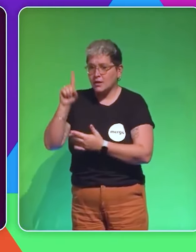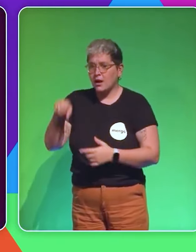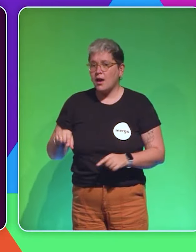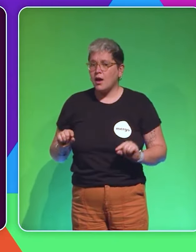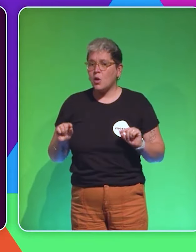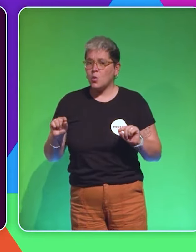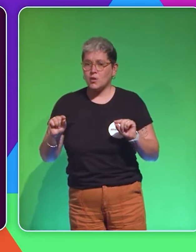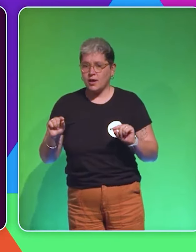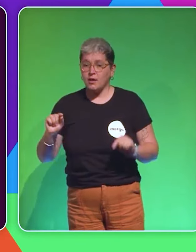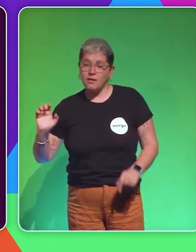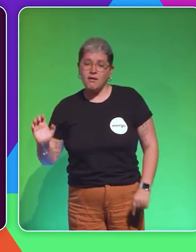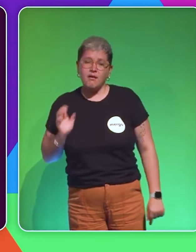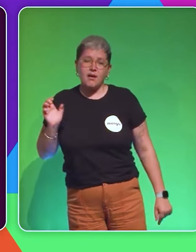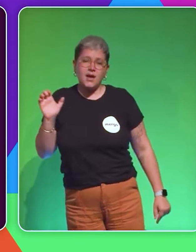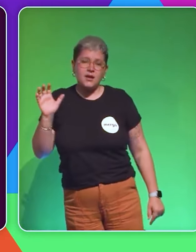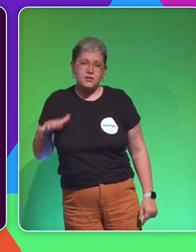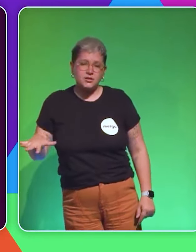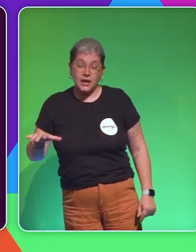ou